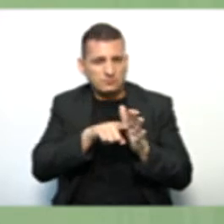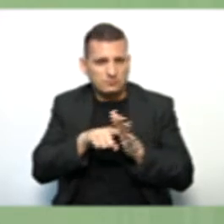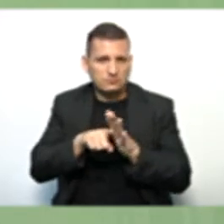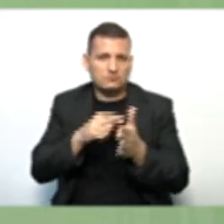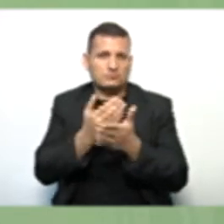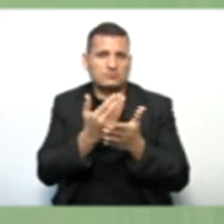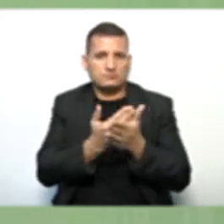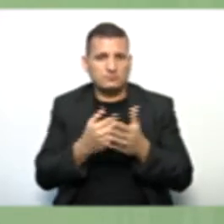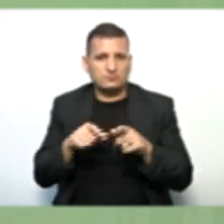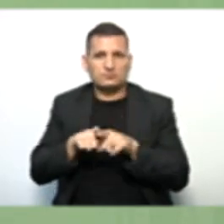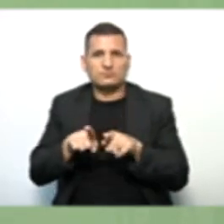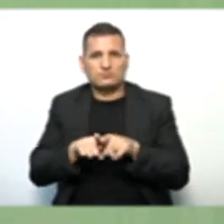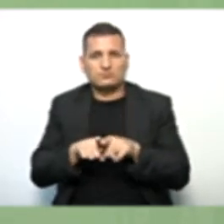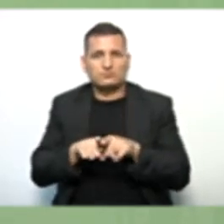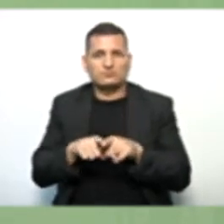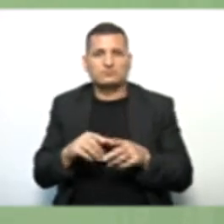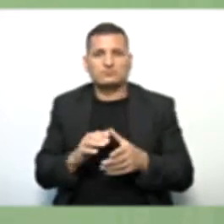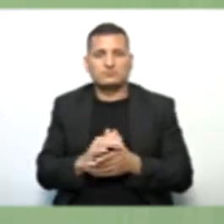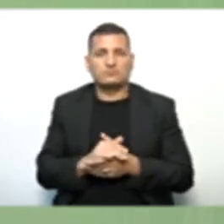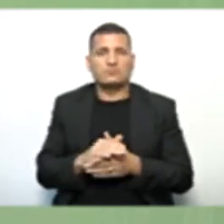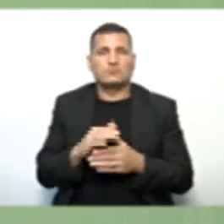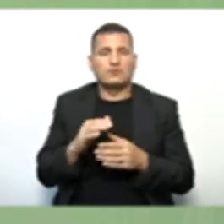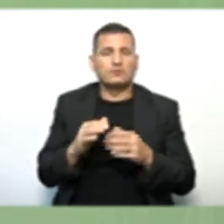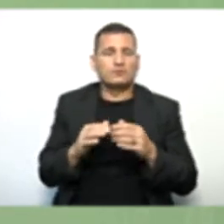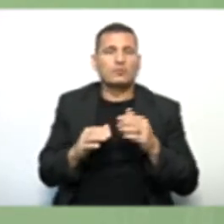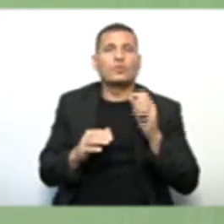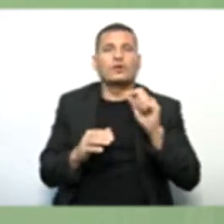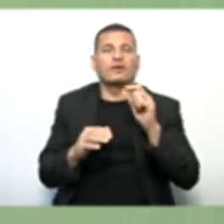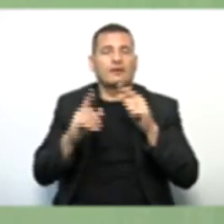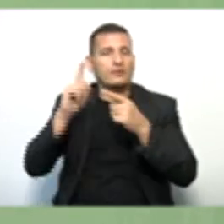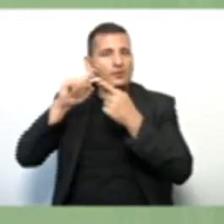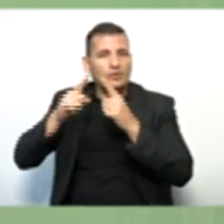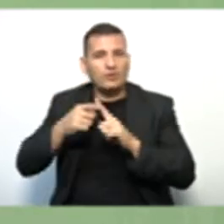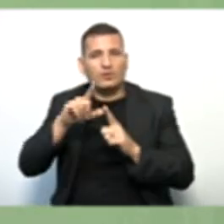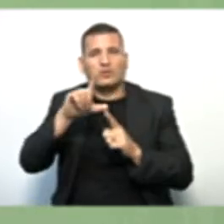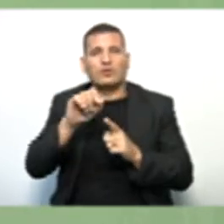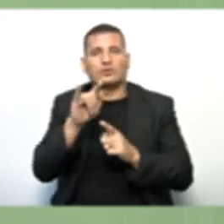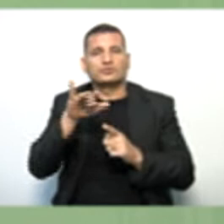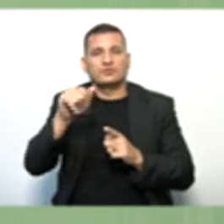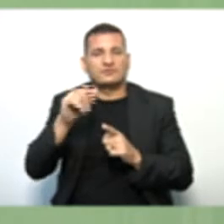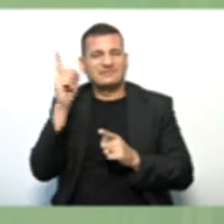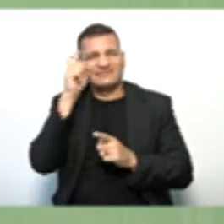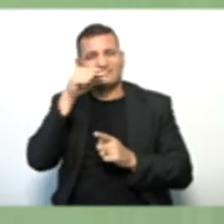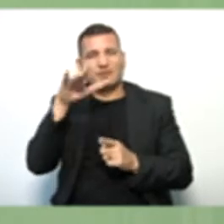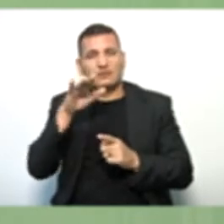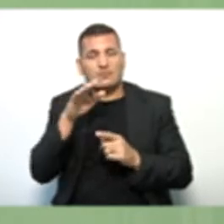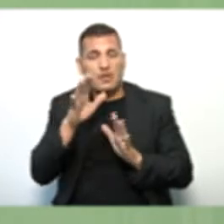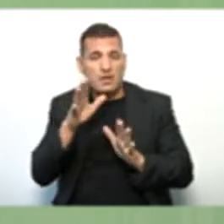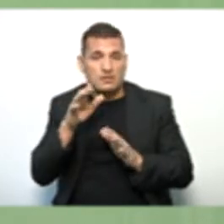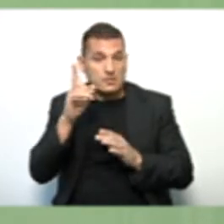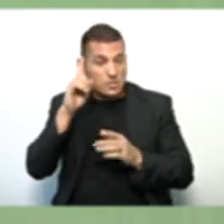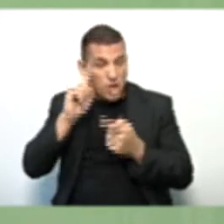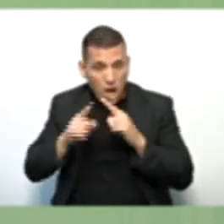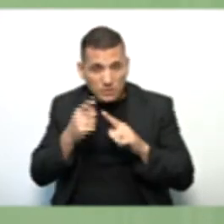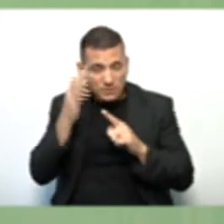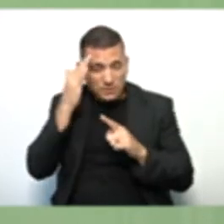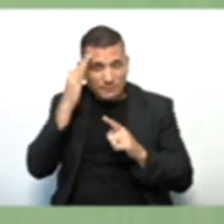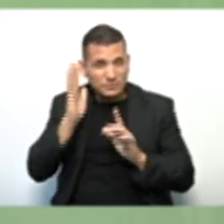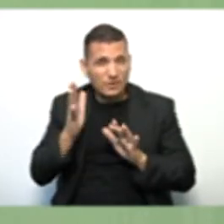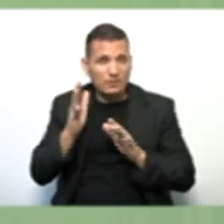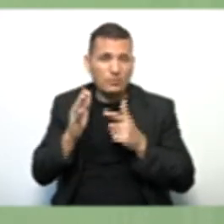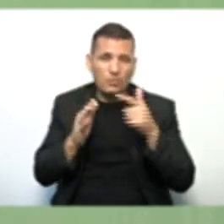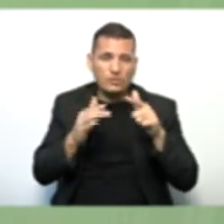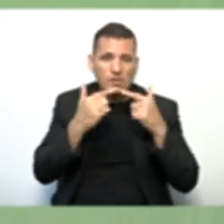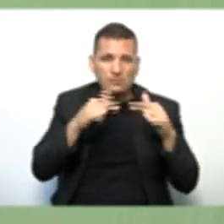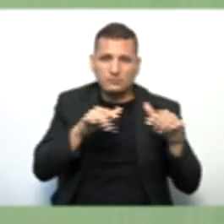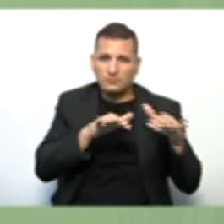O grande vilão é a lógica. Depois que você pega a lógica, para você aprender outra linguagem de programação é muito rápido, porque você